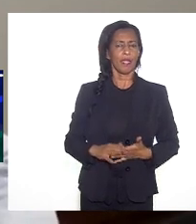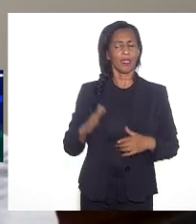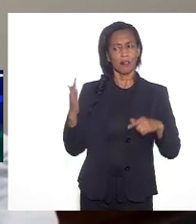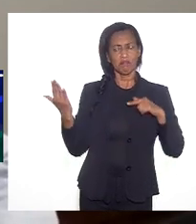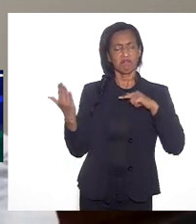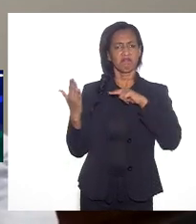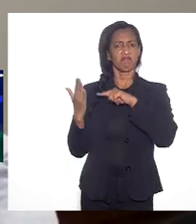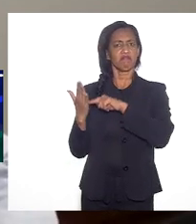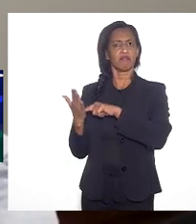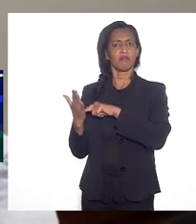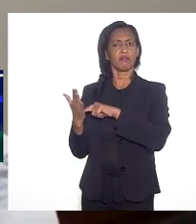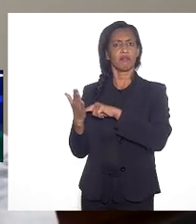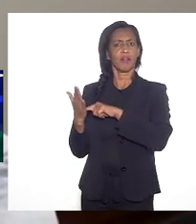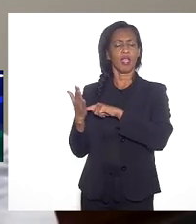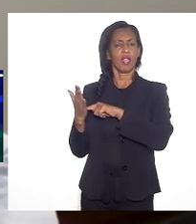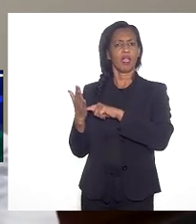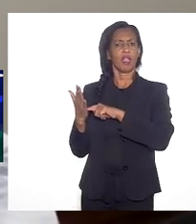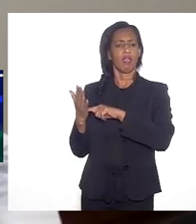aqui